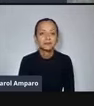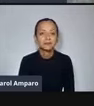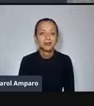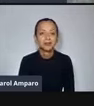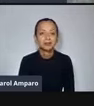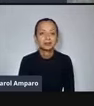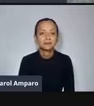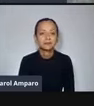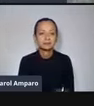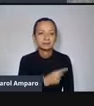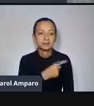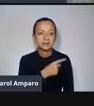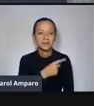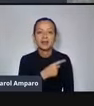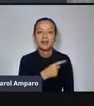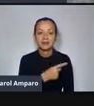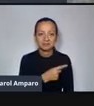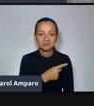Este,